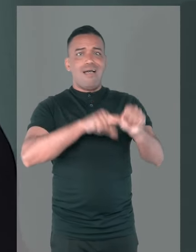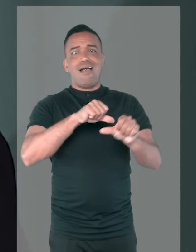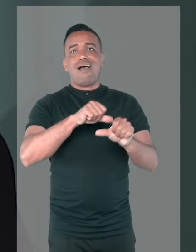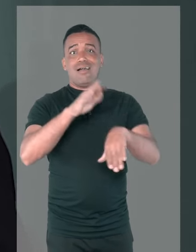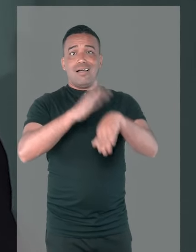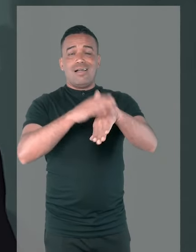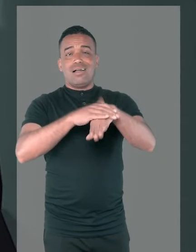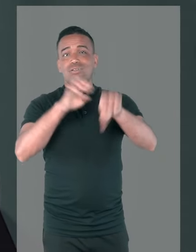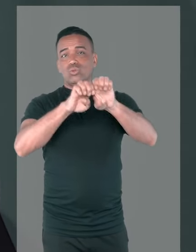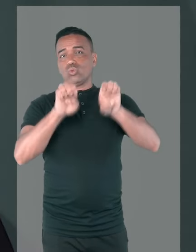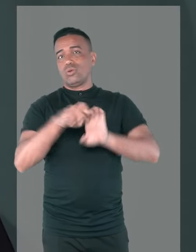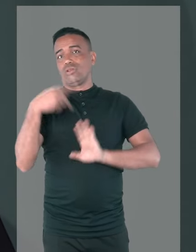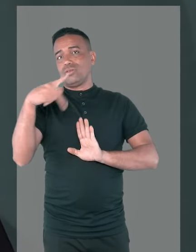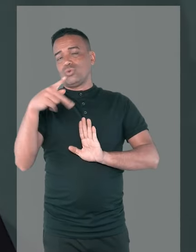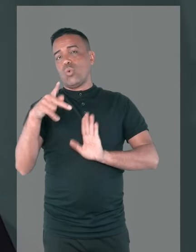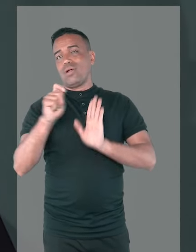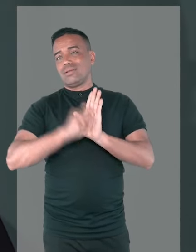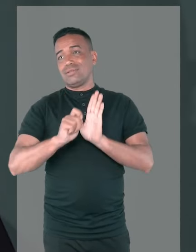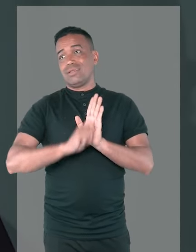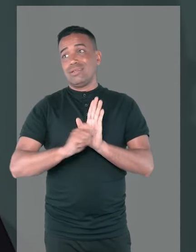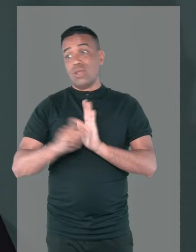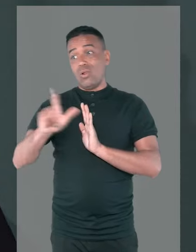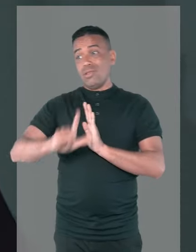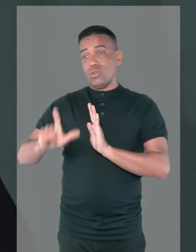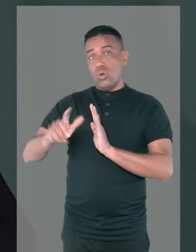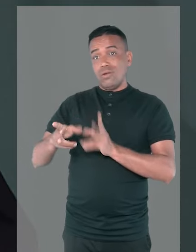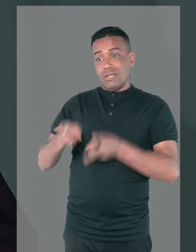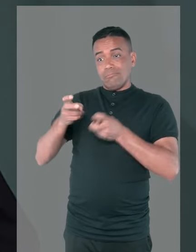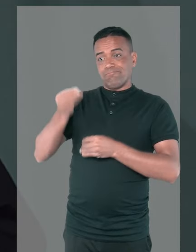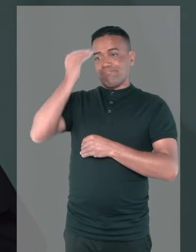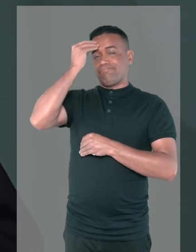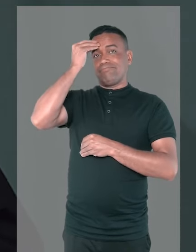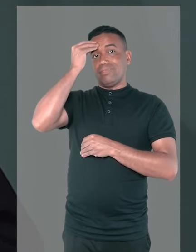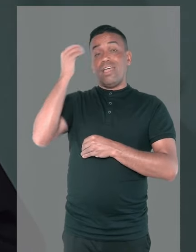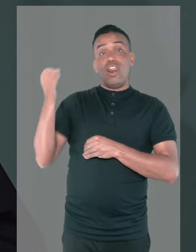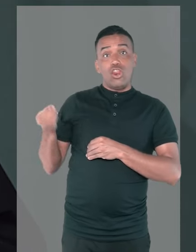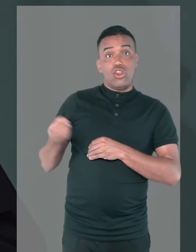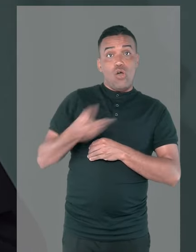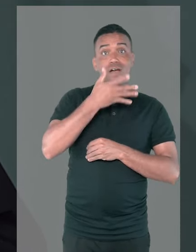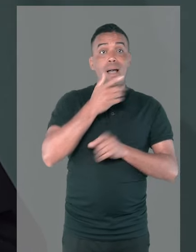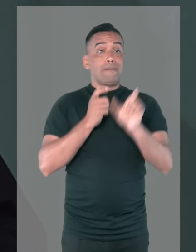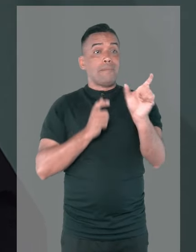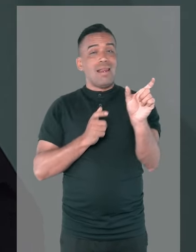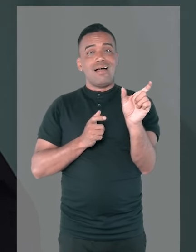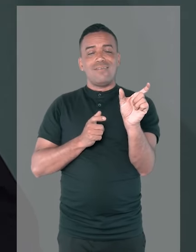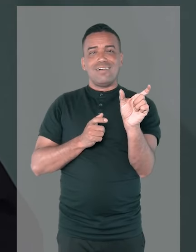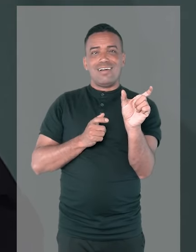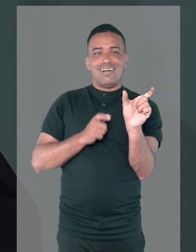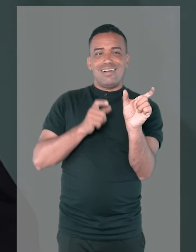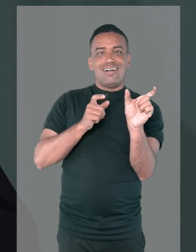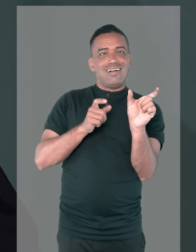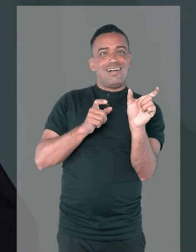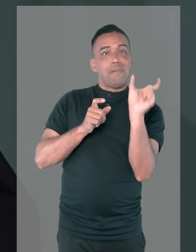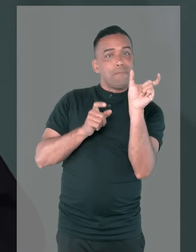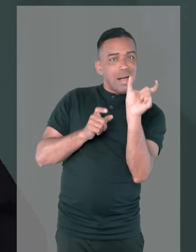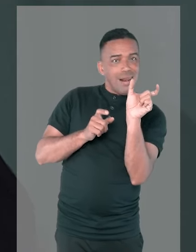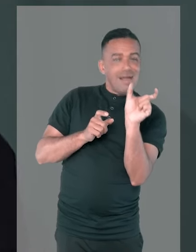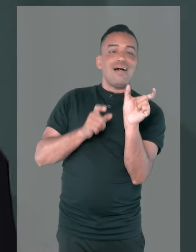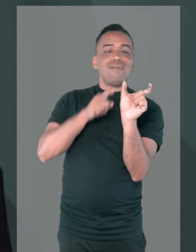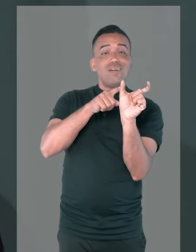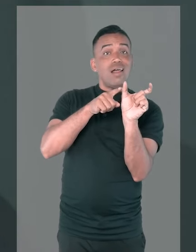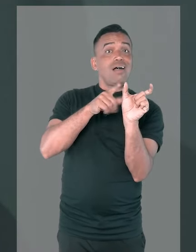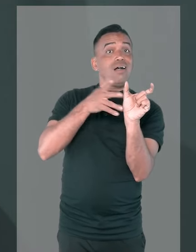literatura, um dos papéis a serem cumpridos por ela, é o de renovar as palavras, de fazer com que as palavras